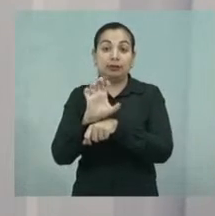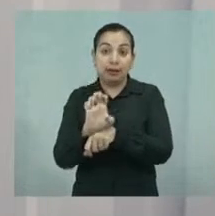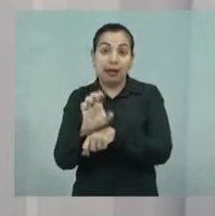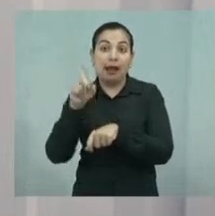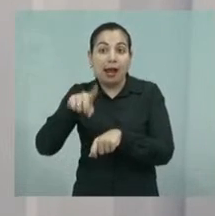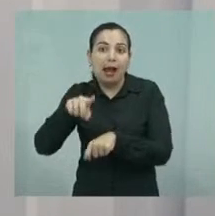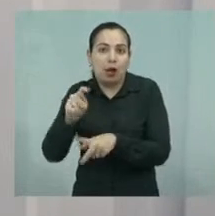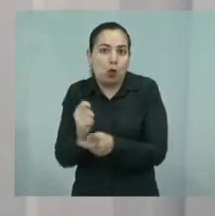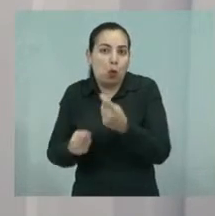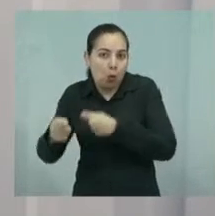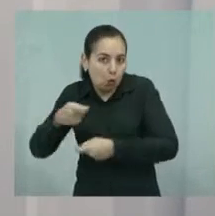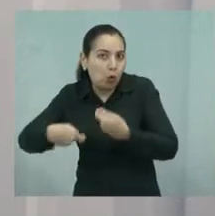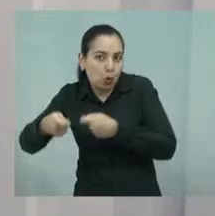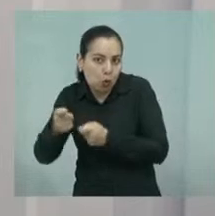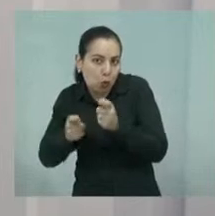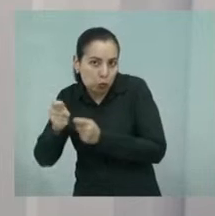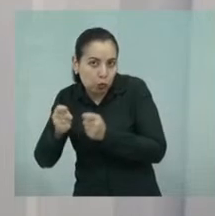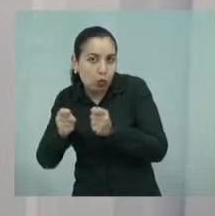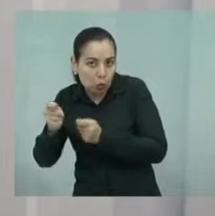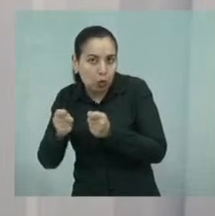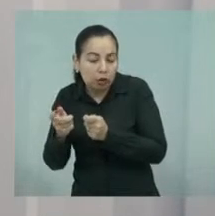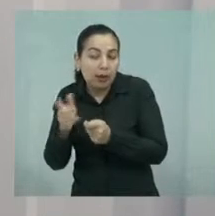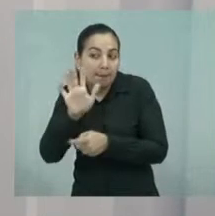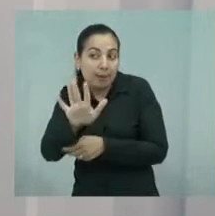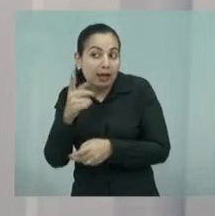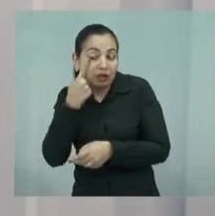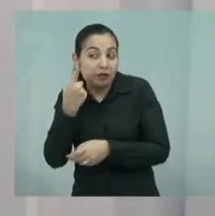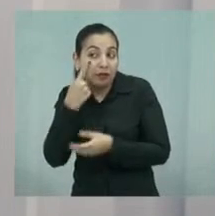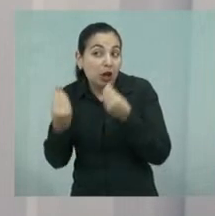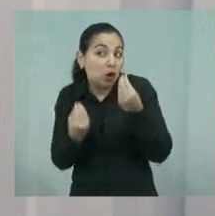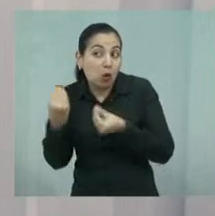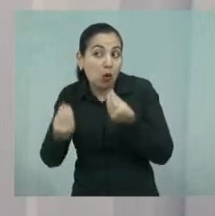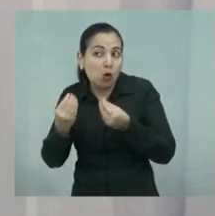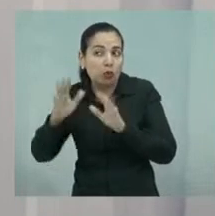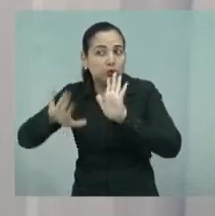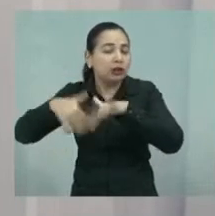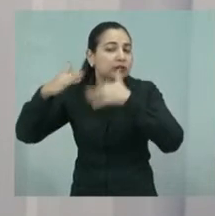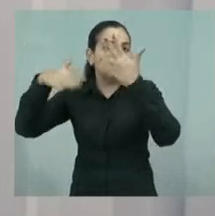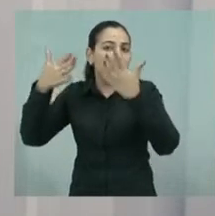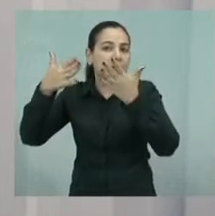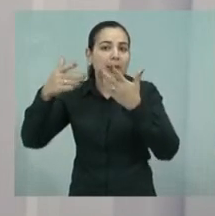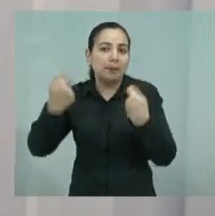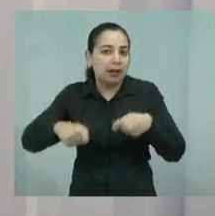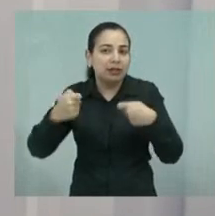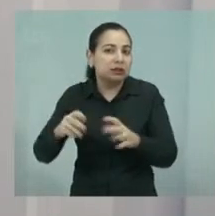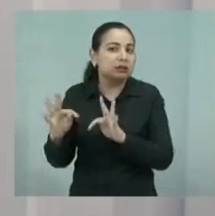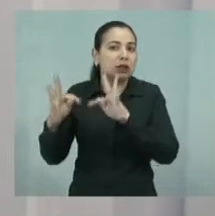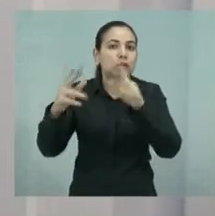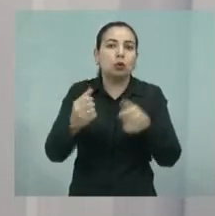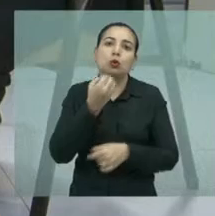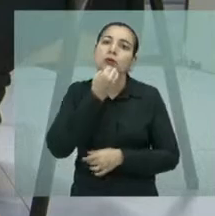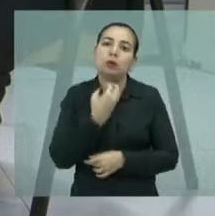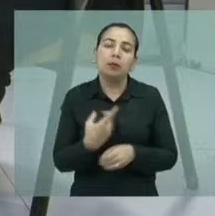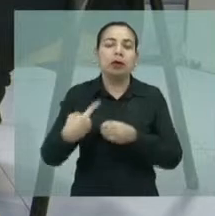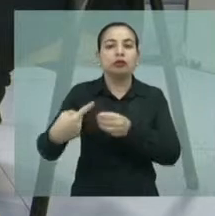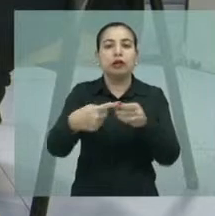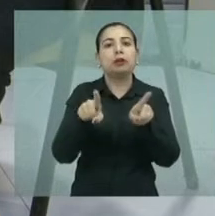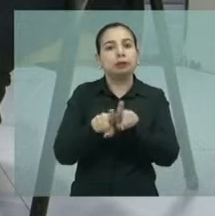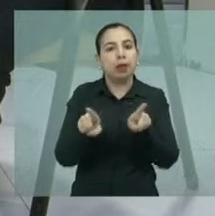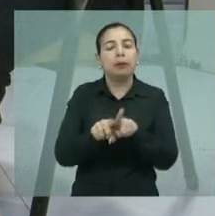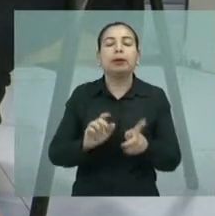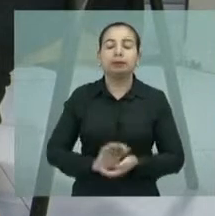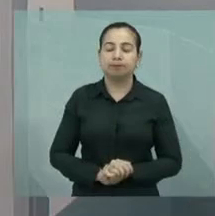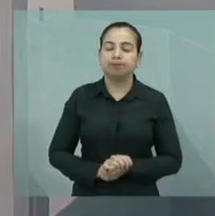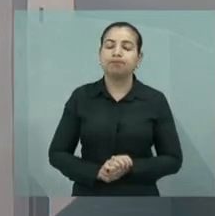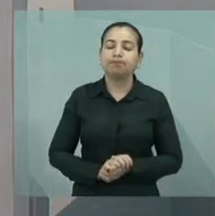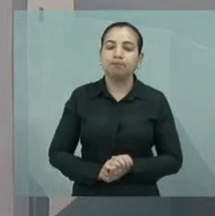está engajado, também está comprometido nesse sentido do desenvolvimento amplo da gestão. Muito bem. Plenário